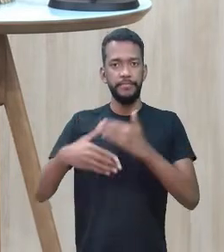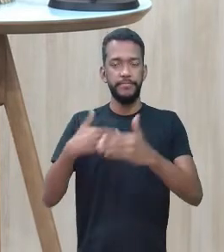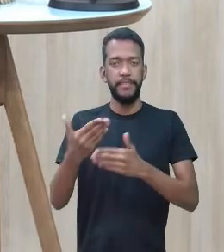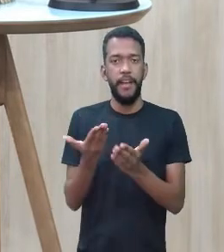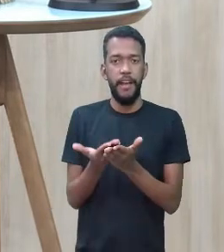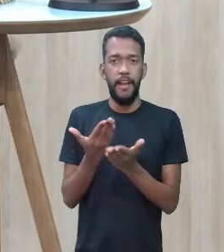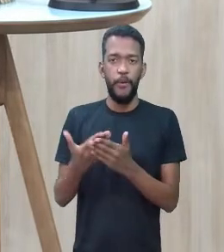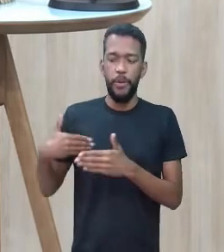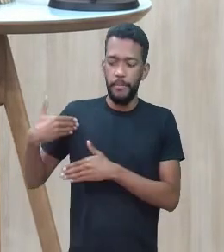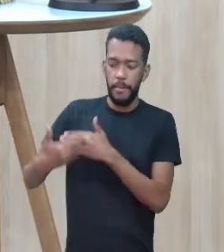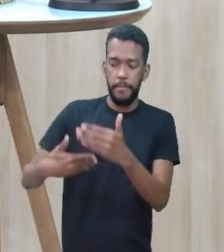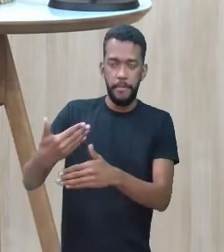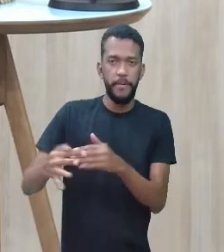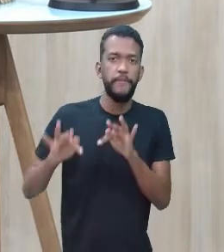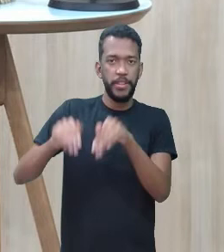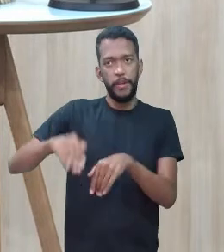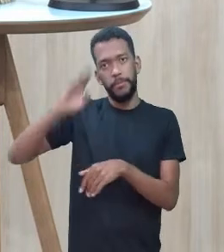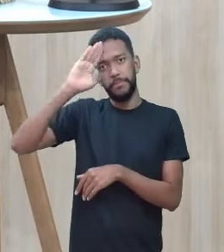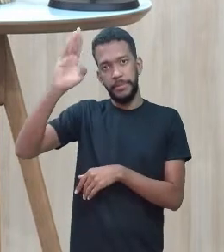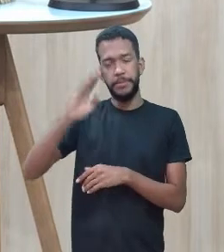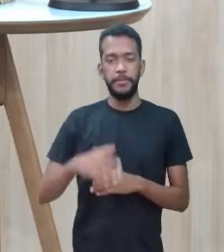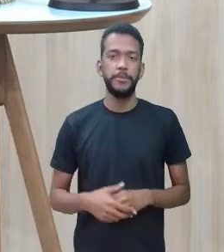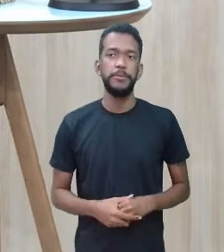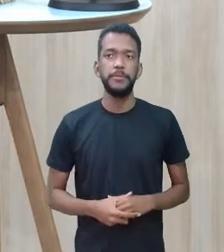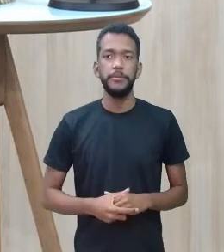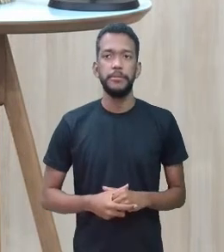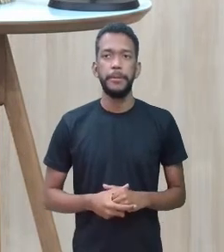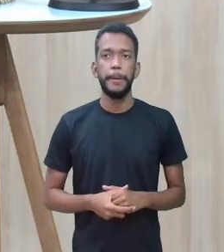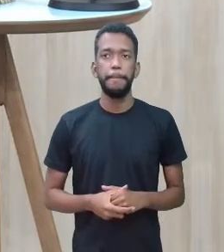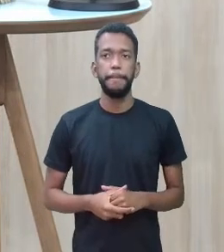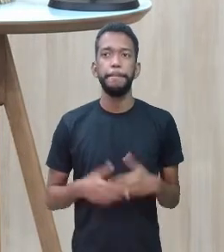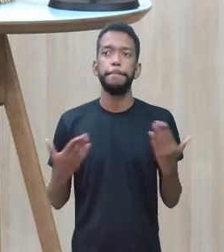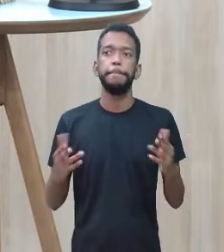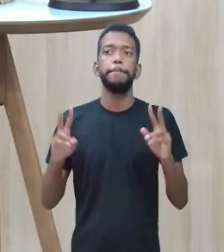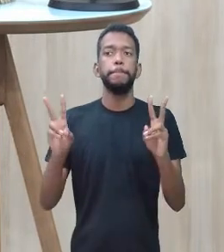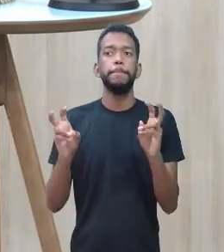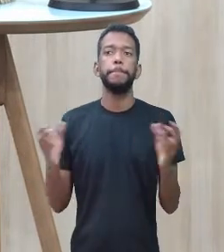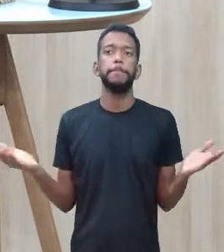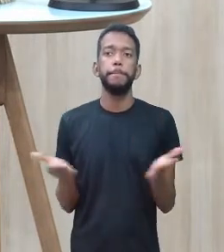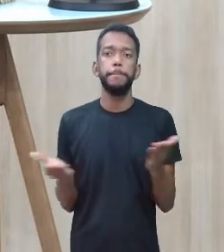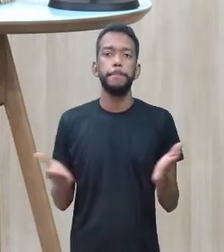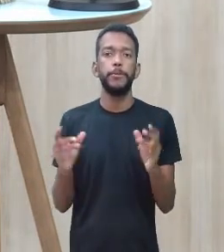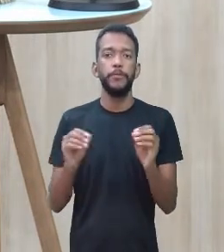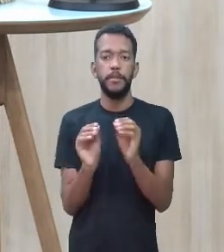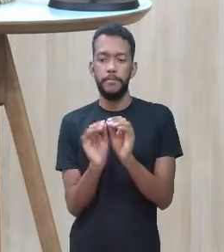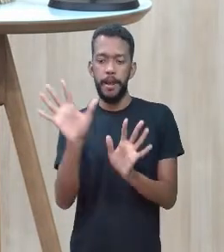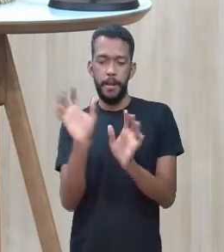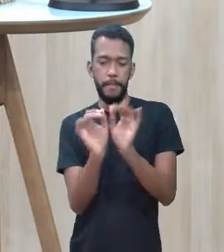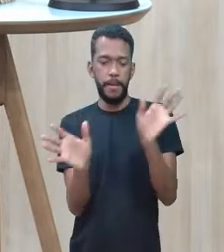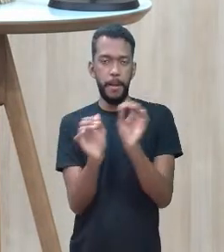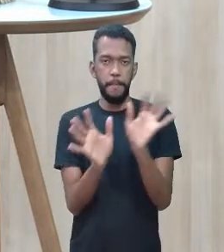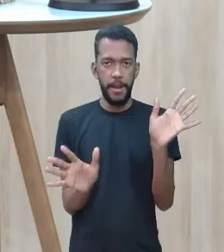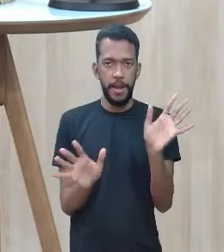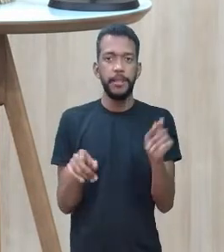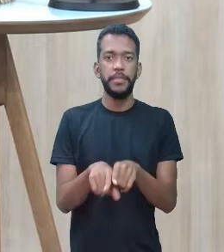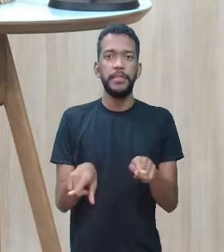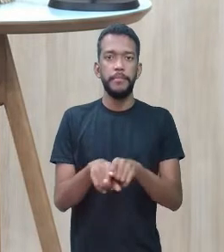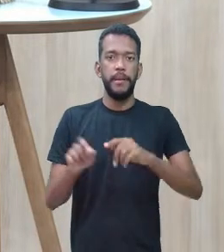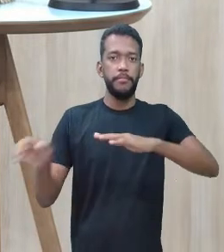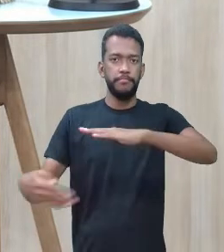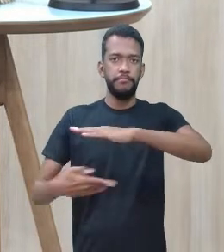aula e principalmente no final. Vamos lá. Então, nosso tema hoje, teia alimentar e desequilíbrio ambiental.